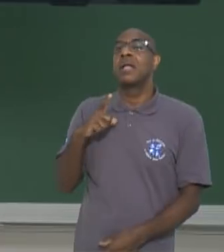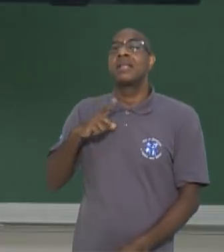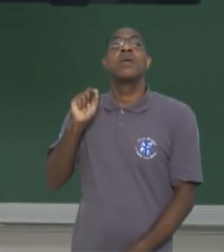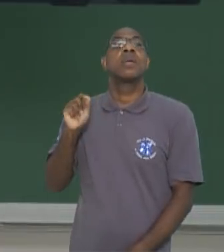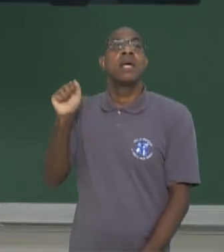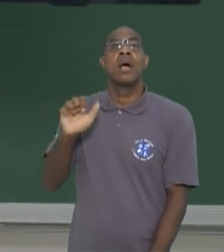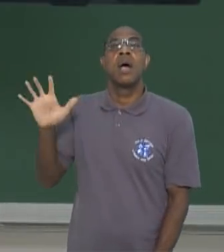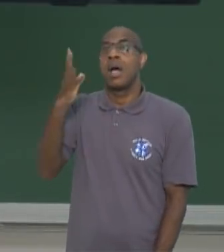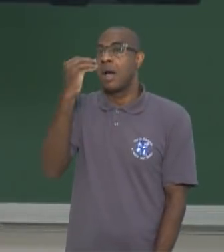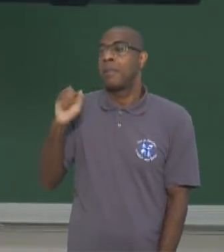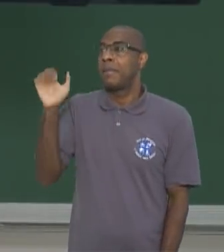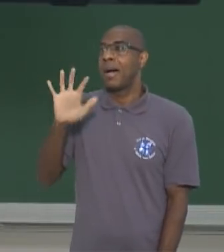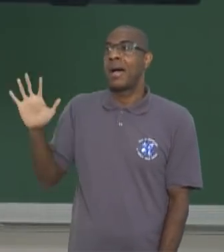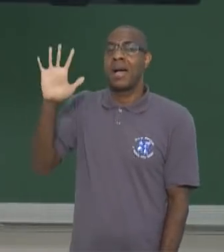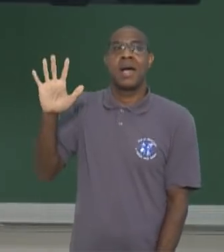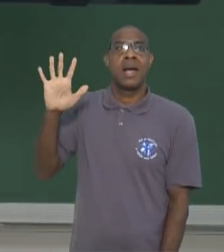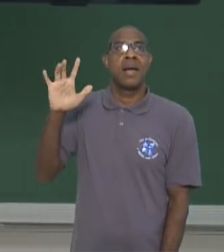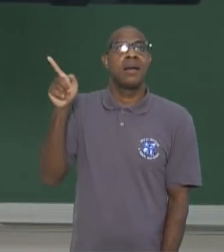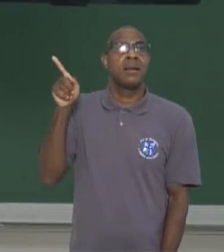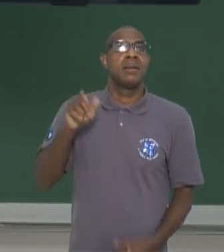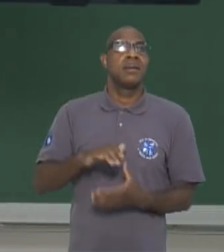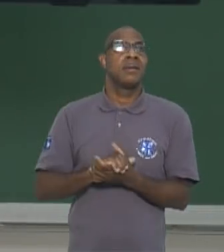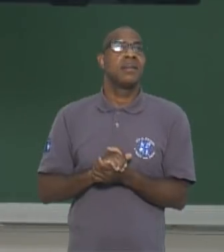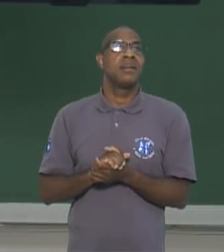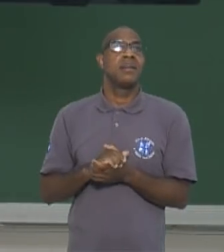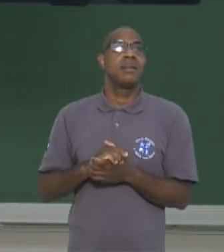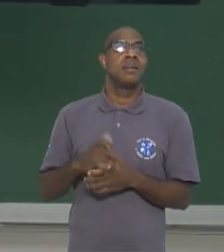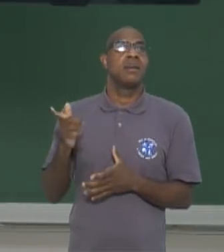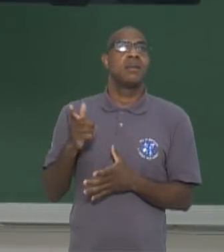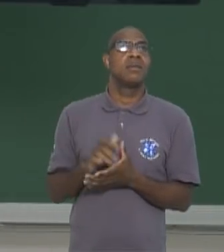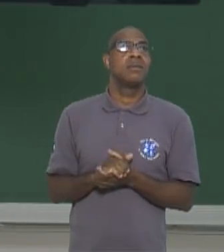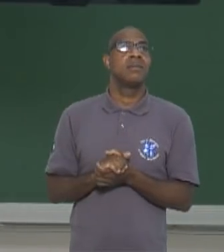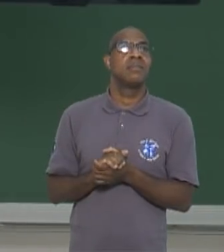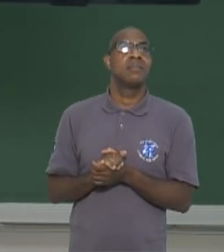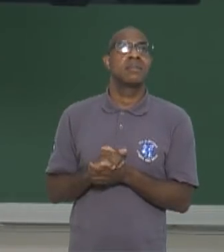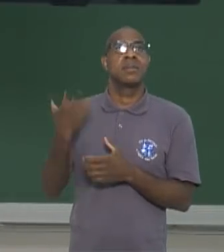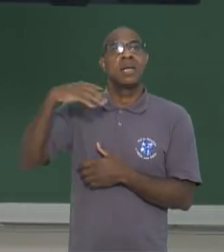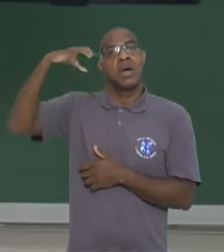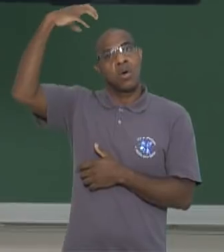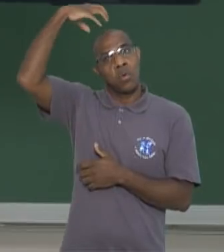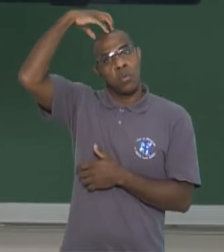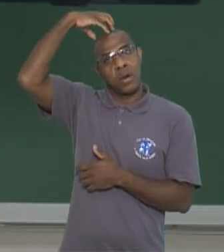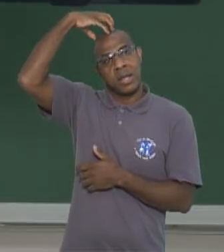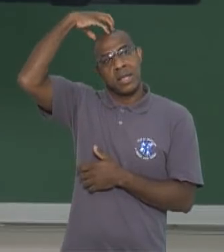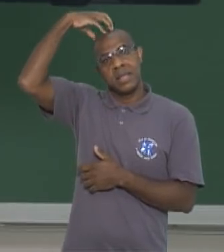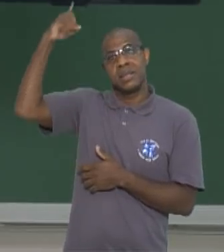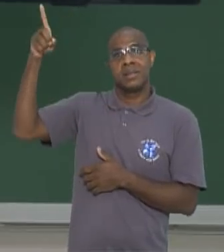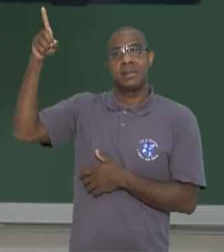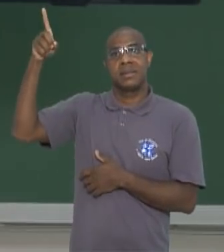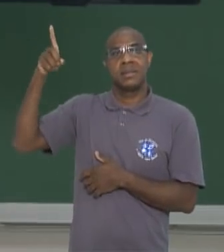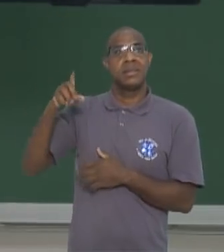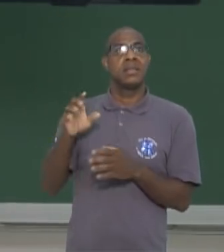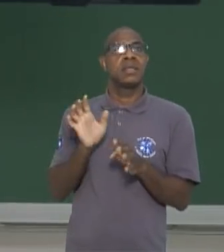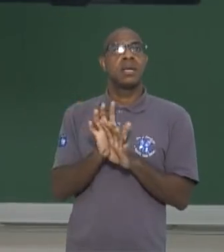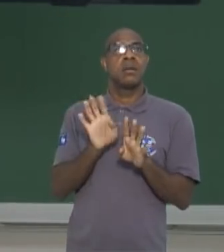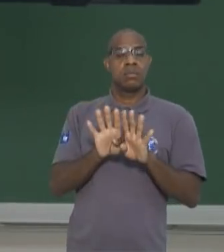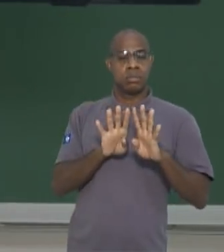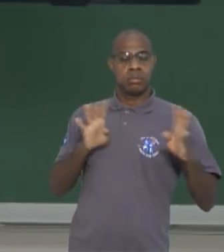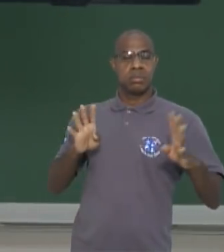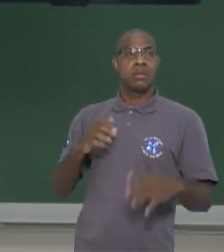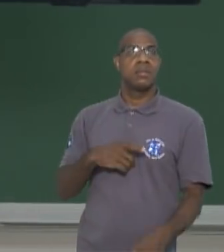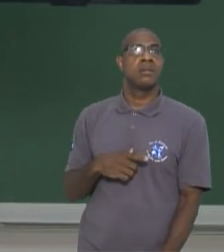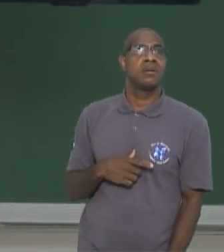de uma ordenação de um cavaleiro pelo rei. Aqui está o cavaleiro, aqui está o rei com a sua espada. Ele vai